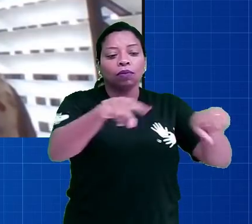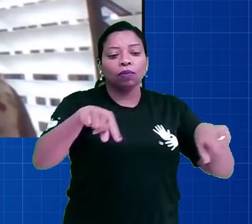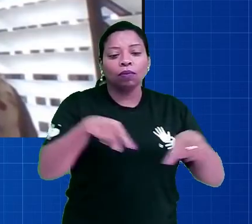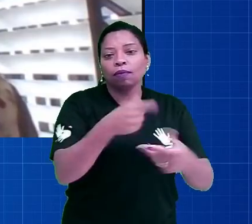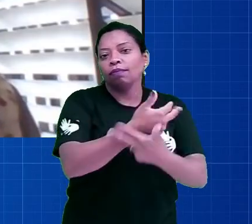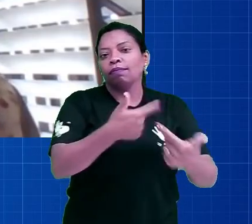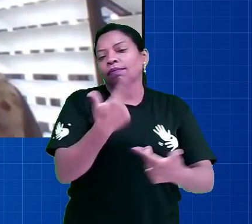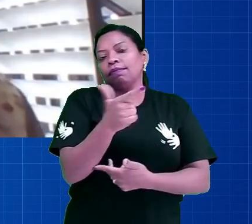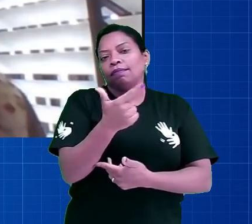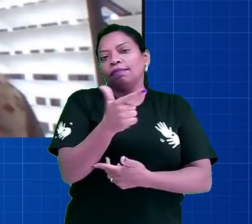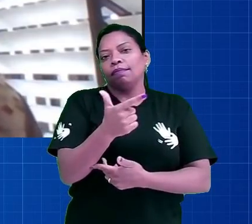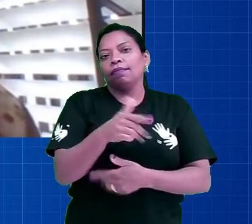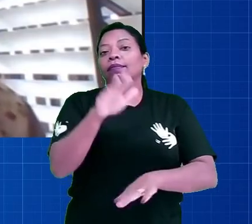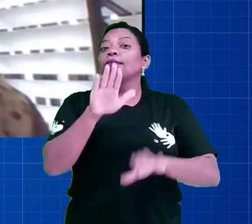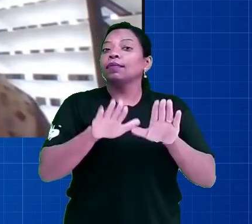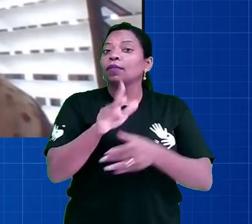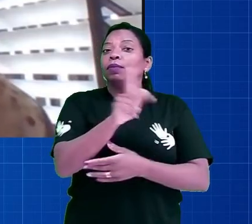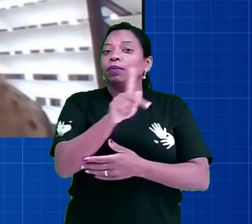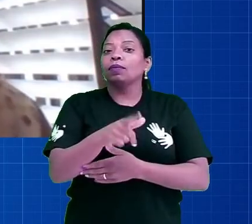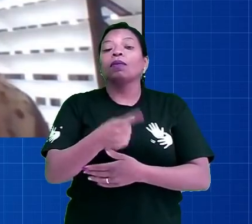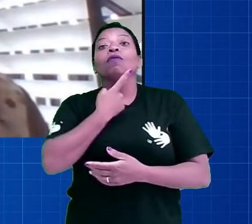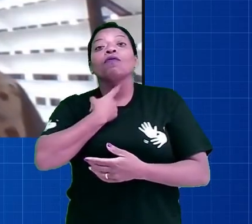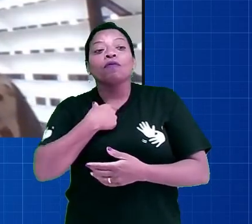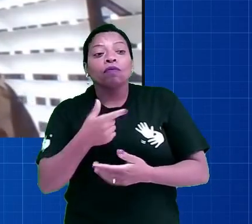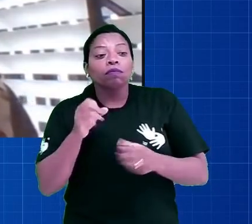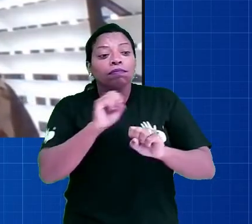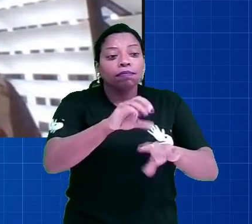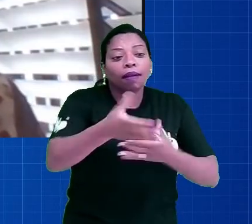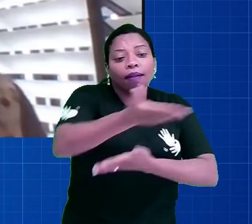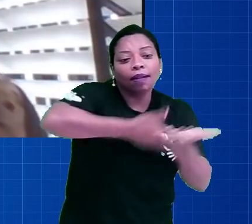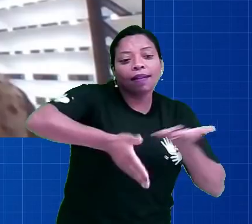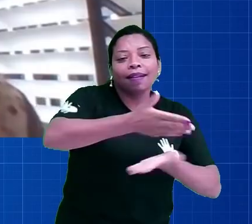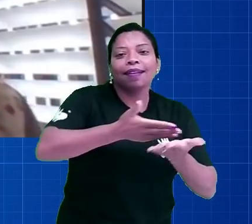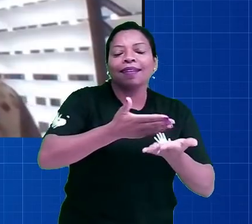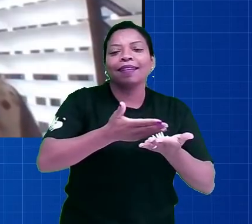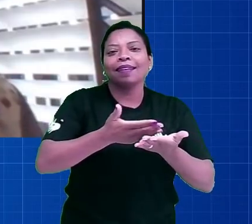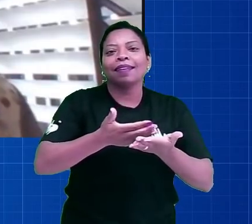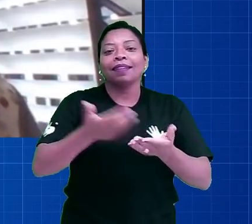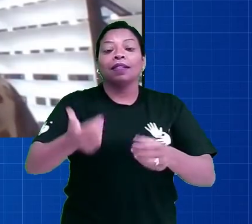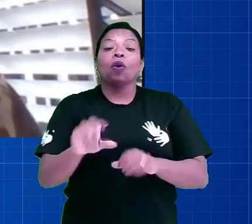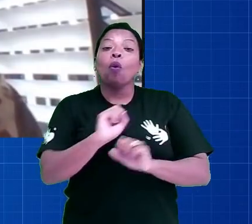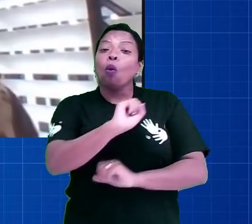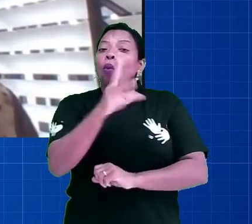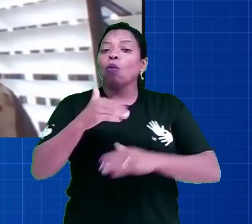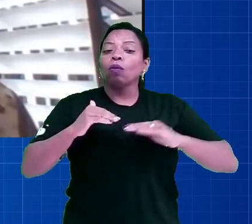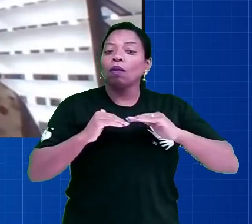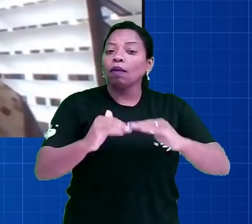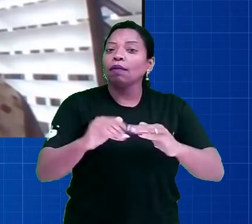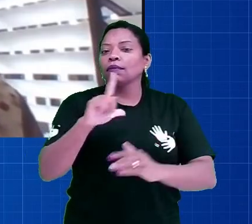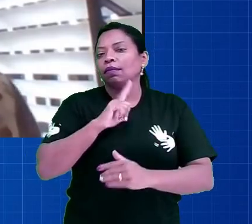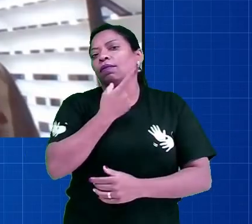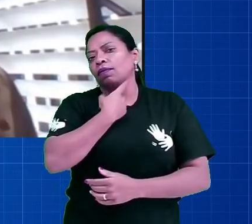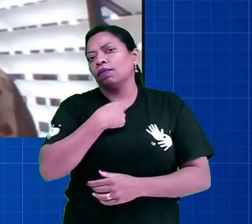de condições, de recursos efetivos. As pessoas querem, elas têm vontade. O professor também quer. O professor tem